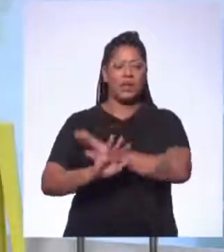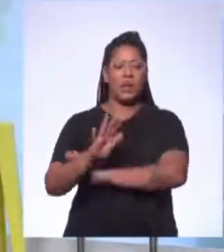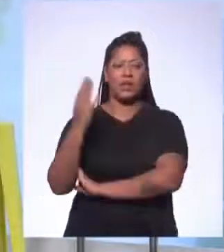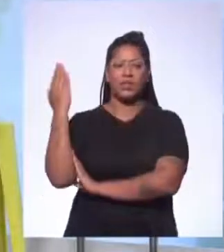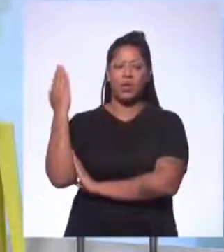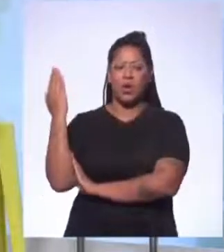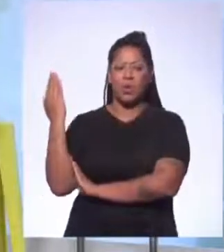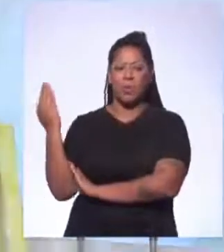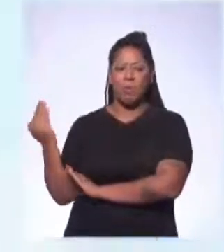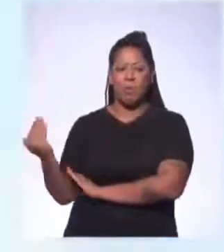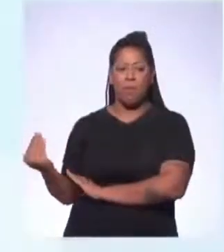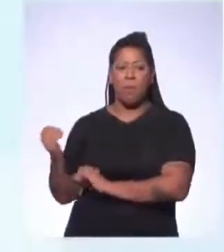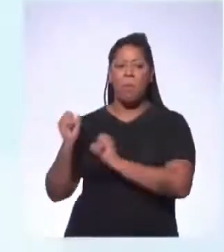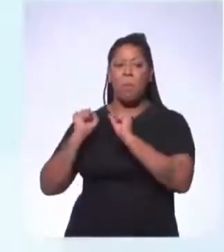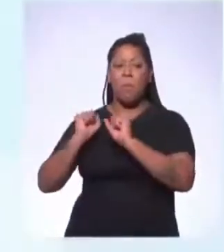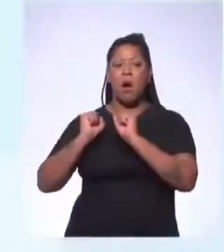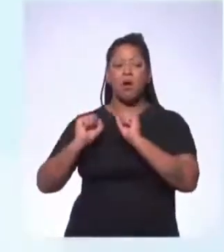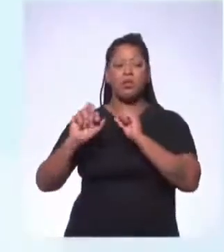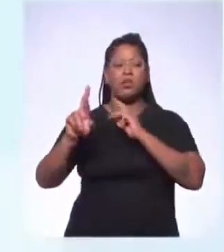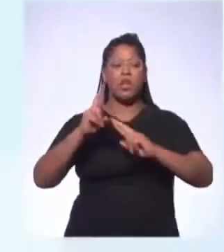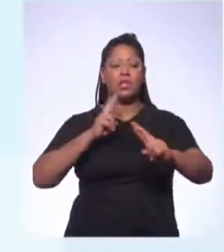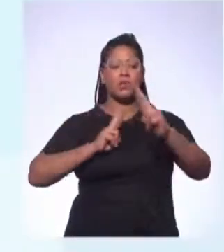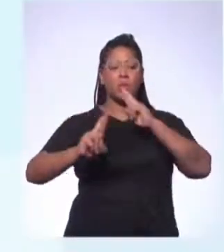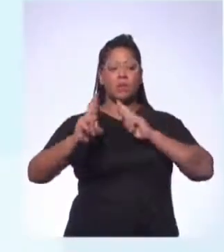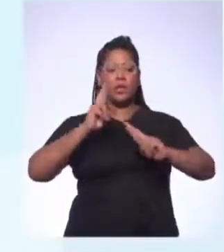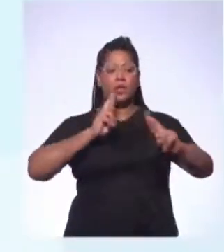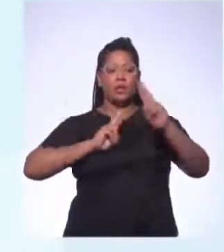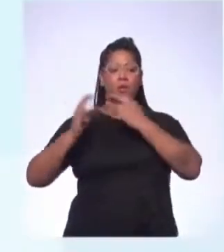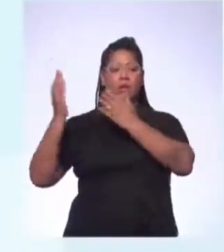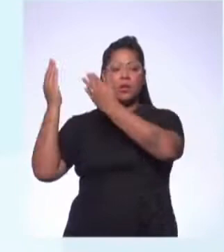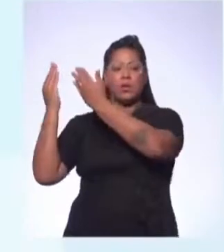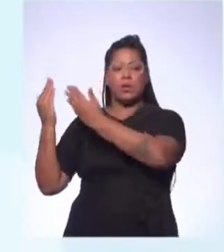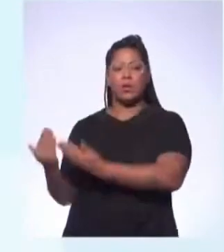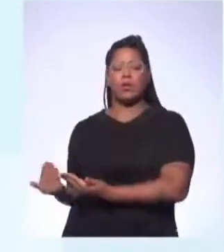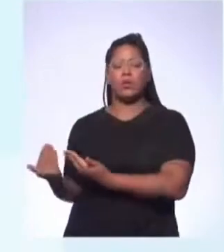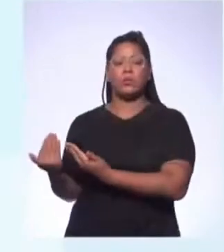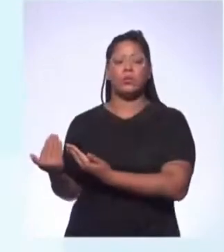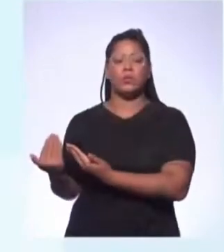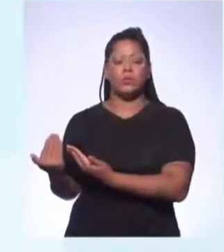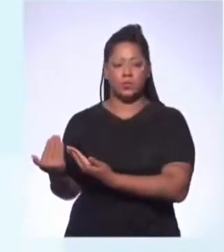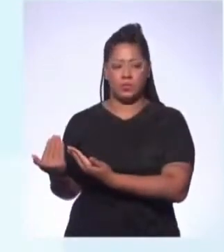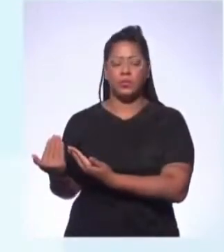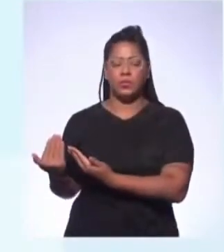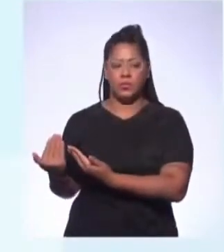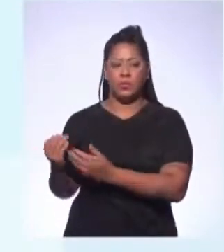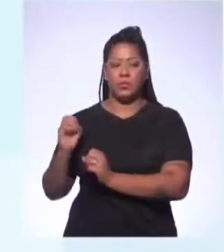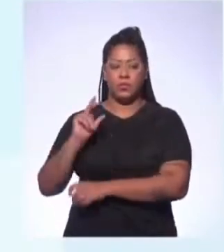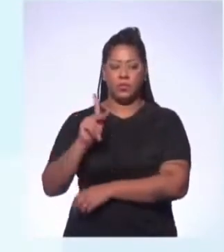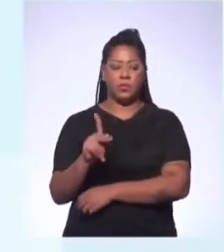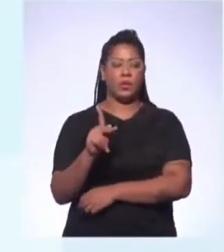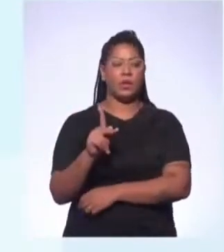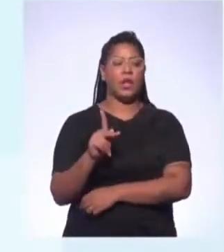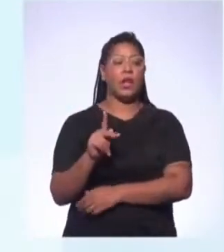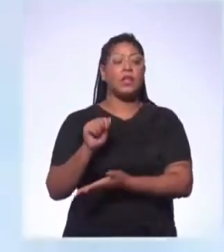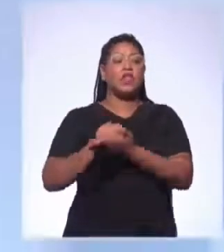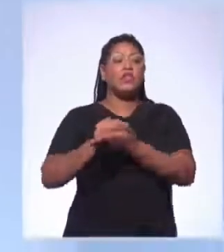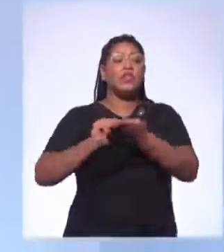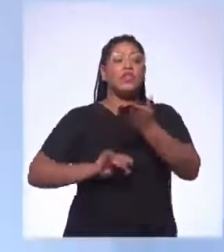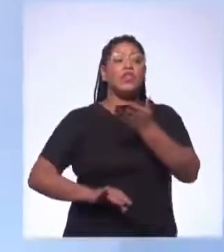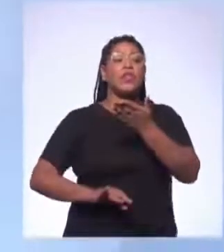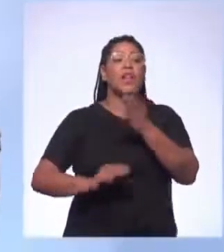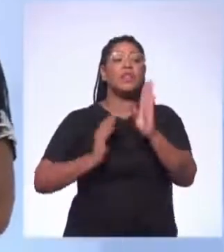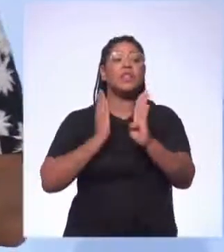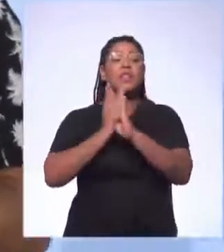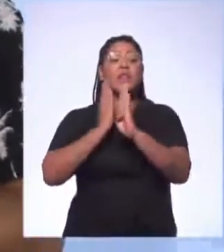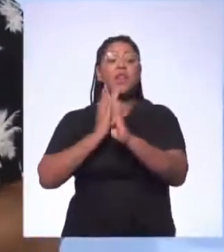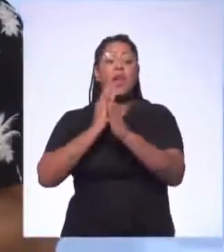para vocês, que vocês possam estar realizando aí no decorrer da aula, ok? Essas atividades, elas se